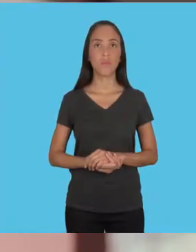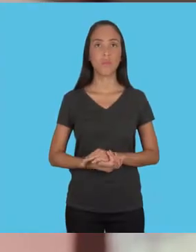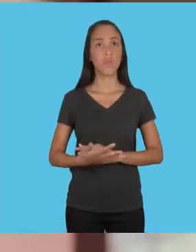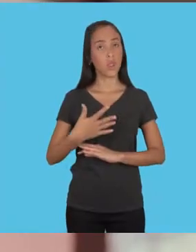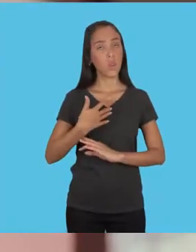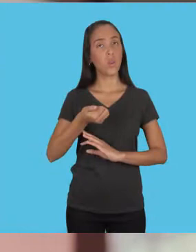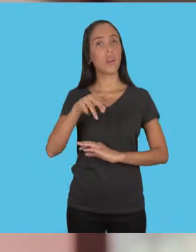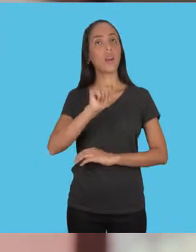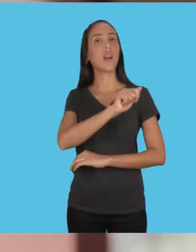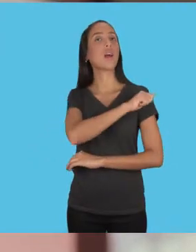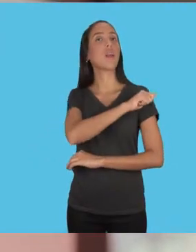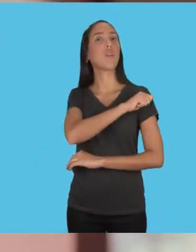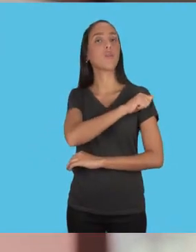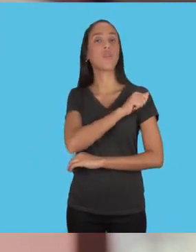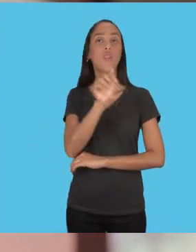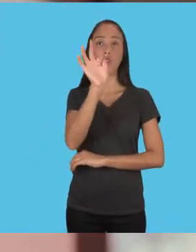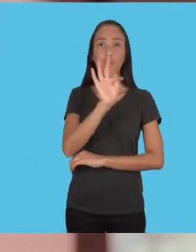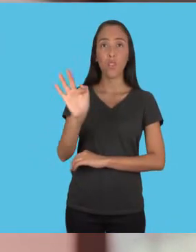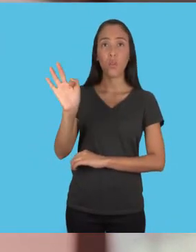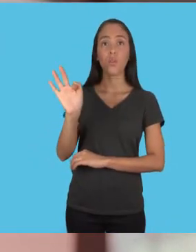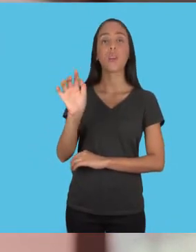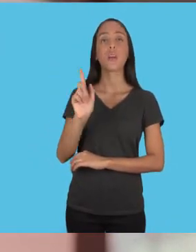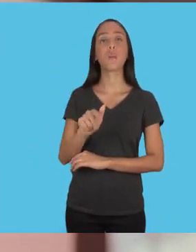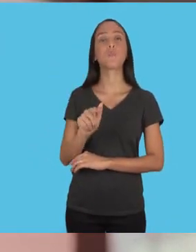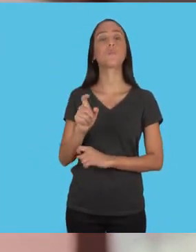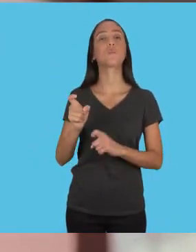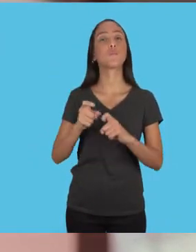Fui aluno da Faculdade de Medicina.